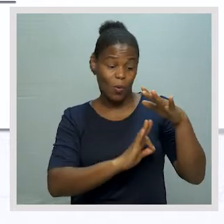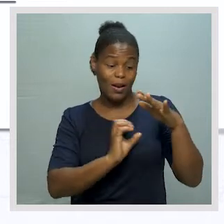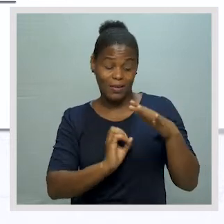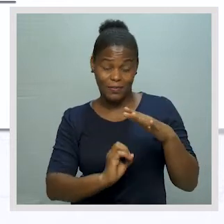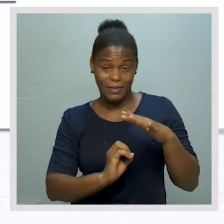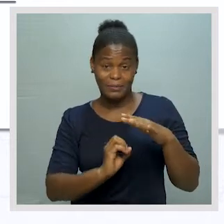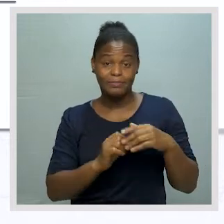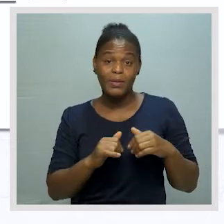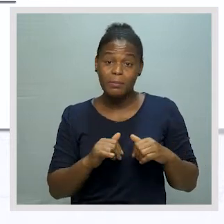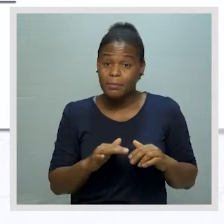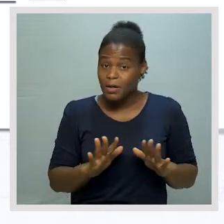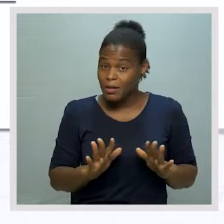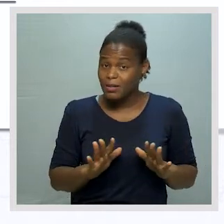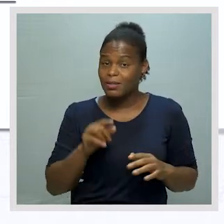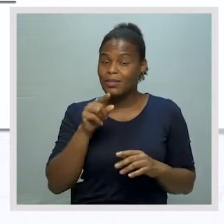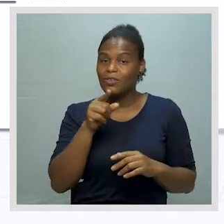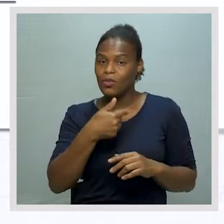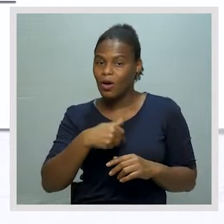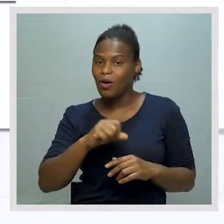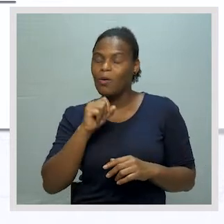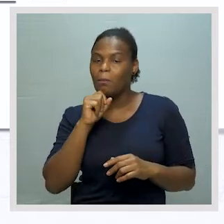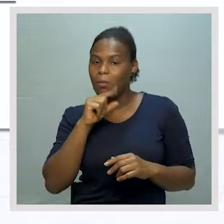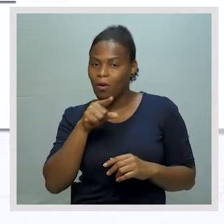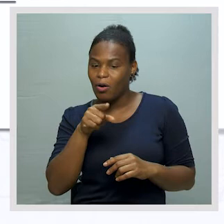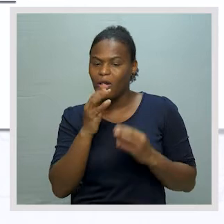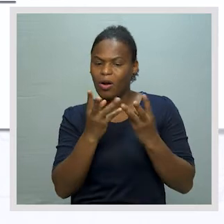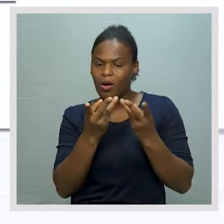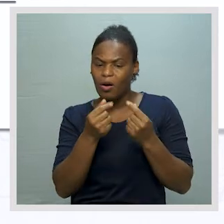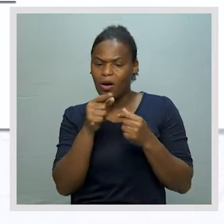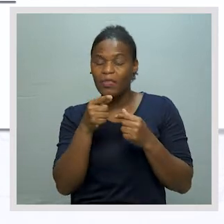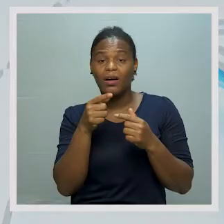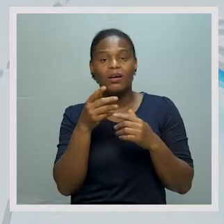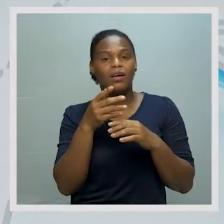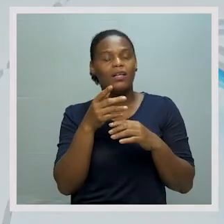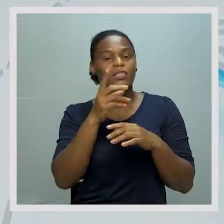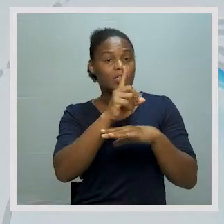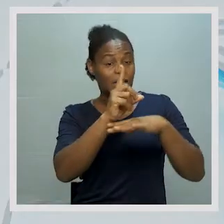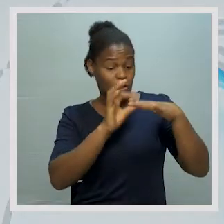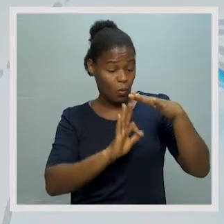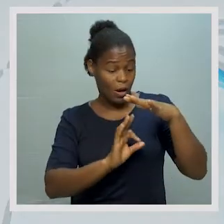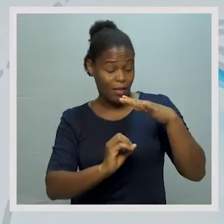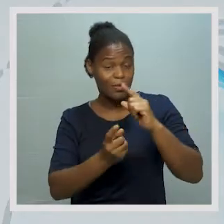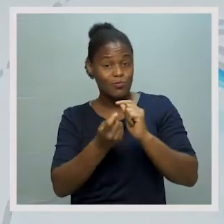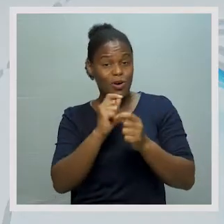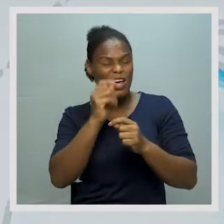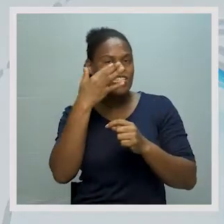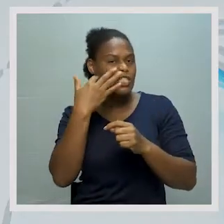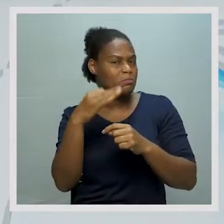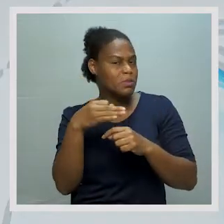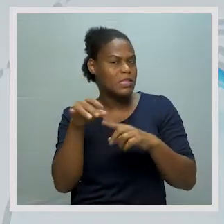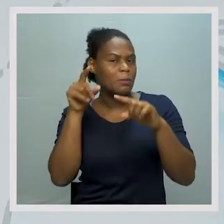sobre 40. Mas podemos, esta fração 6 sobre 40,